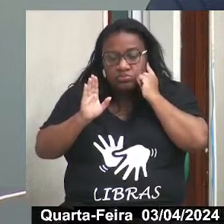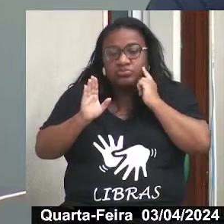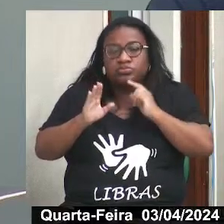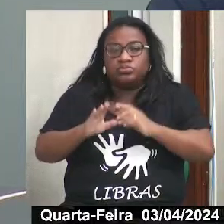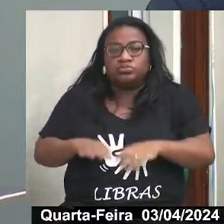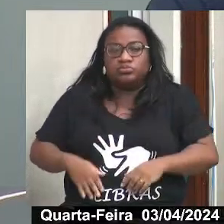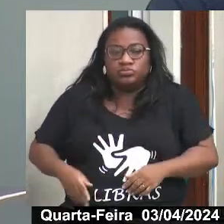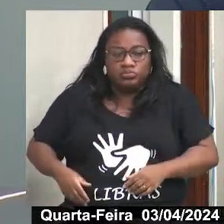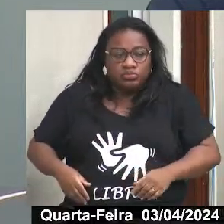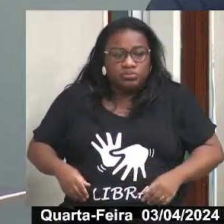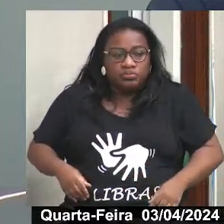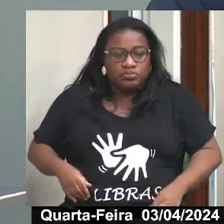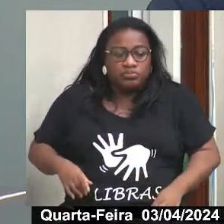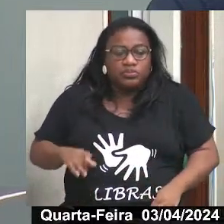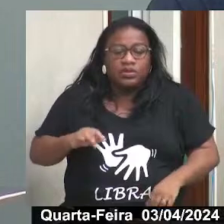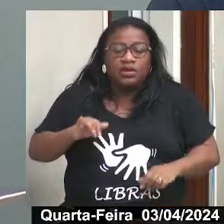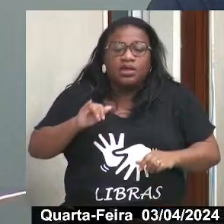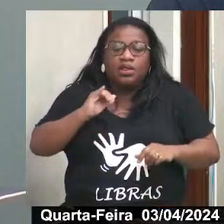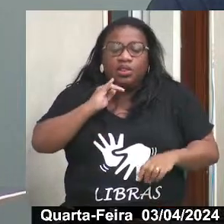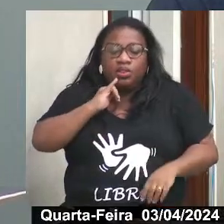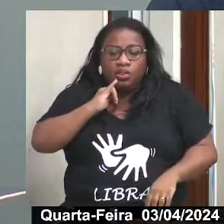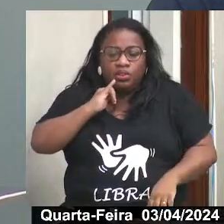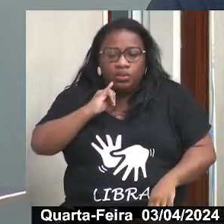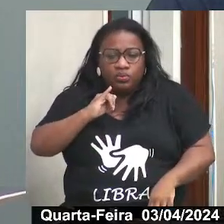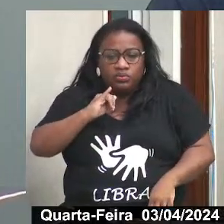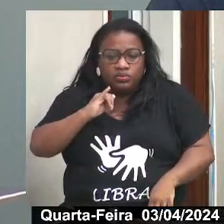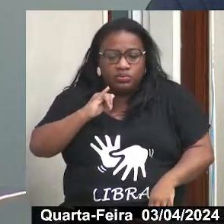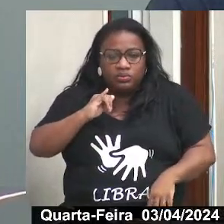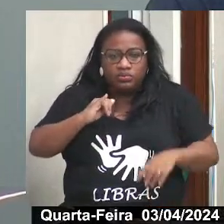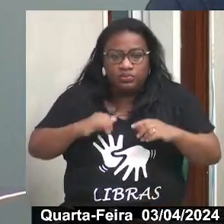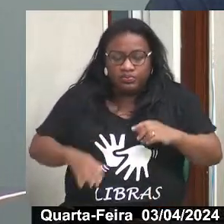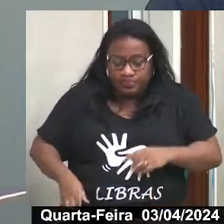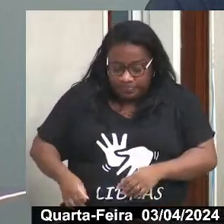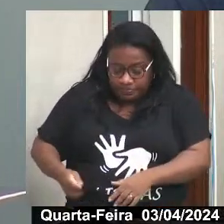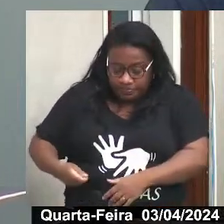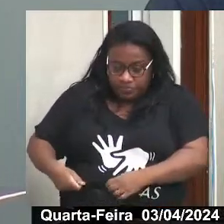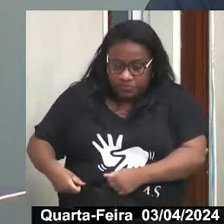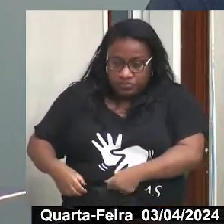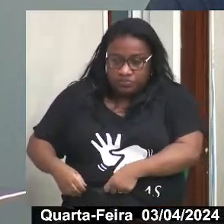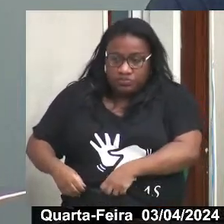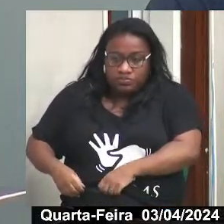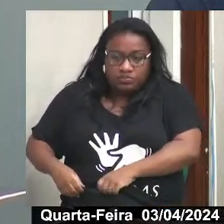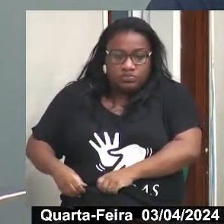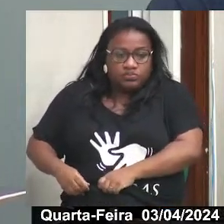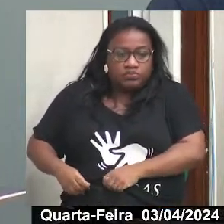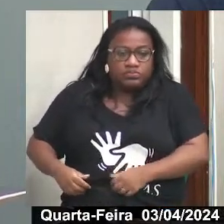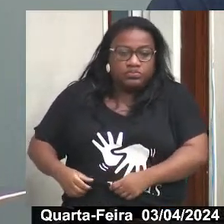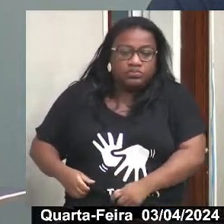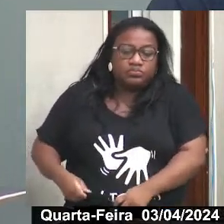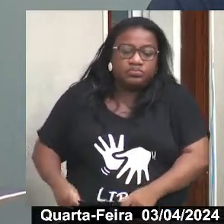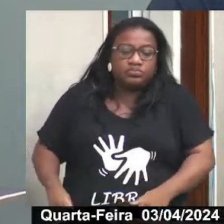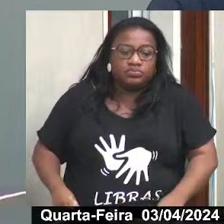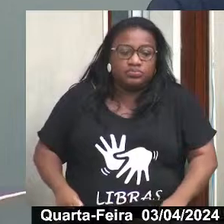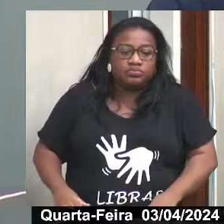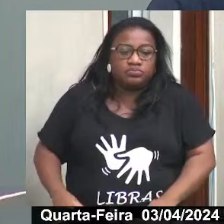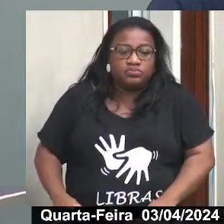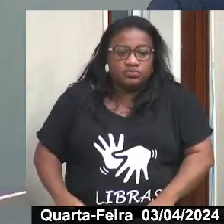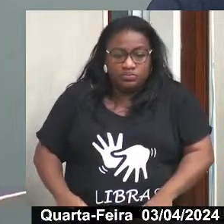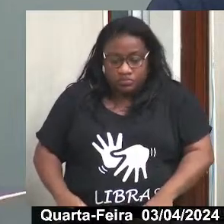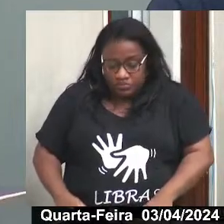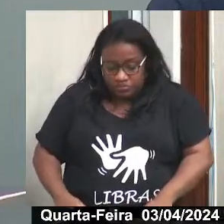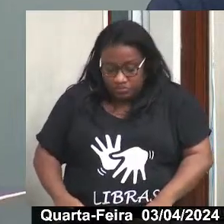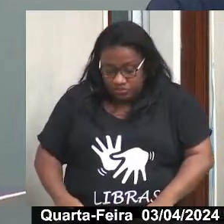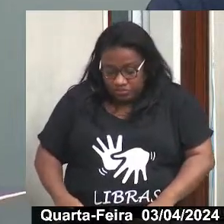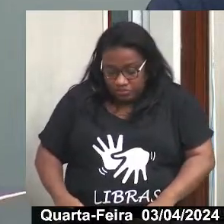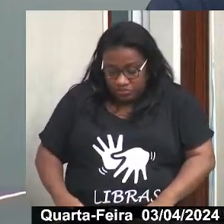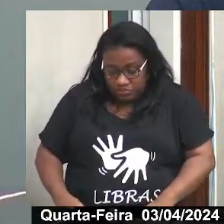7/24, de autoria do vereador Ricardo Almeida dos Santos. Moção de repúdio contra a declaração infundada do deputado federal Paulo Henrique Vieira, do Partido PSOL